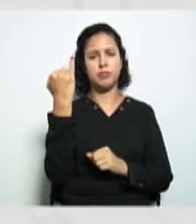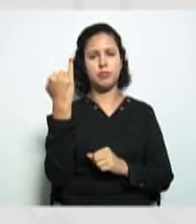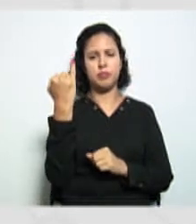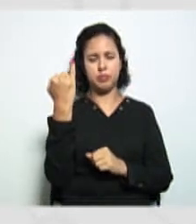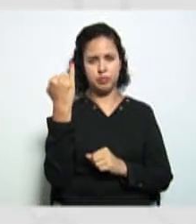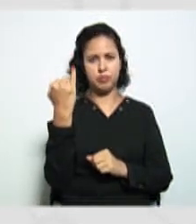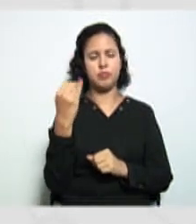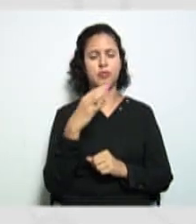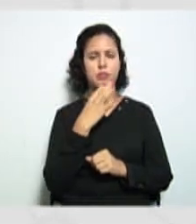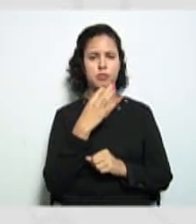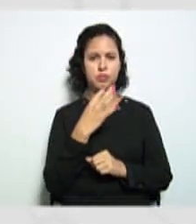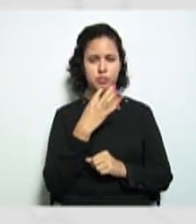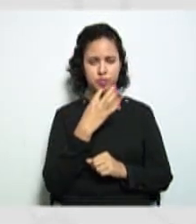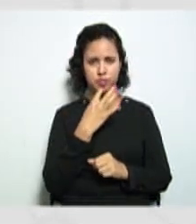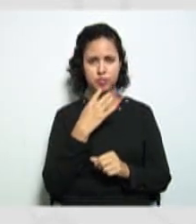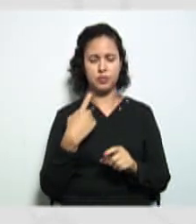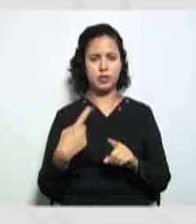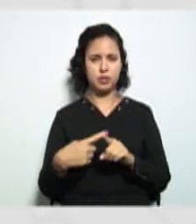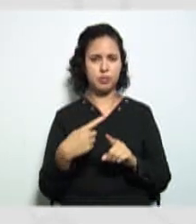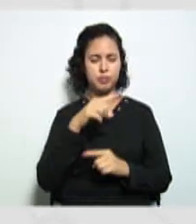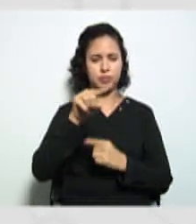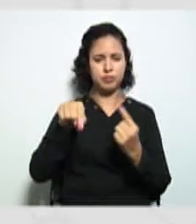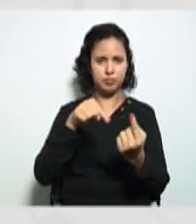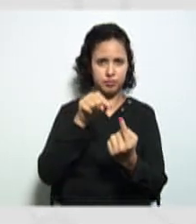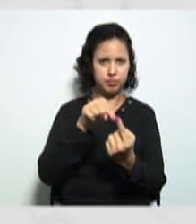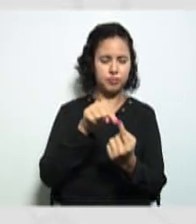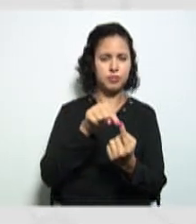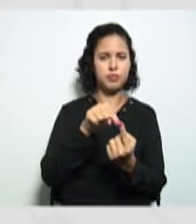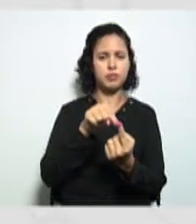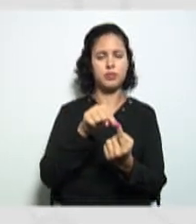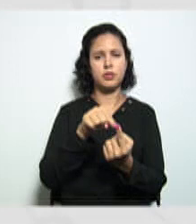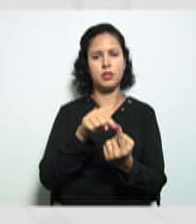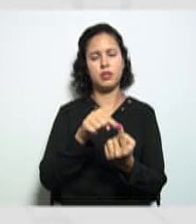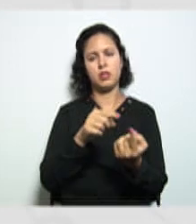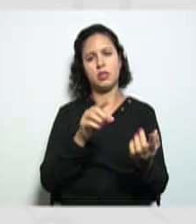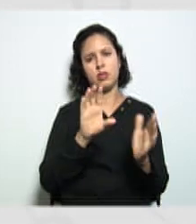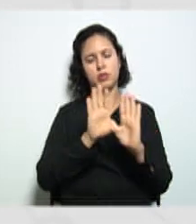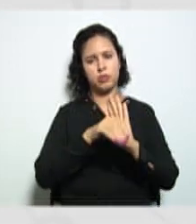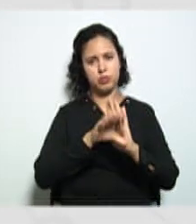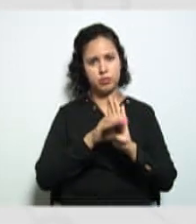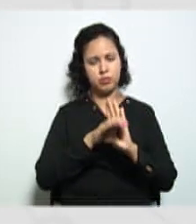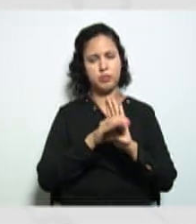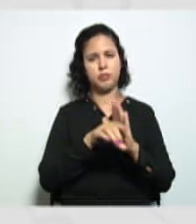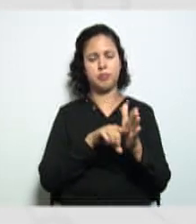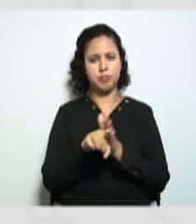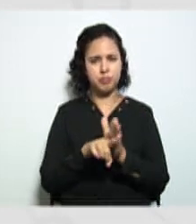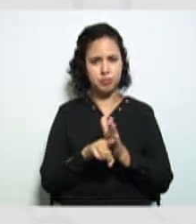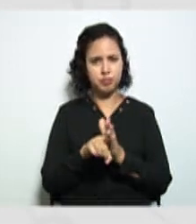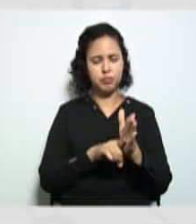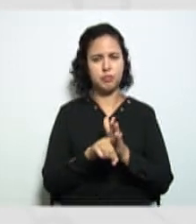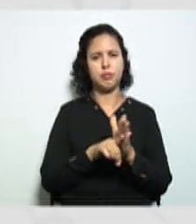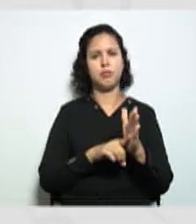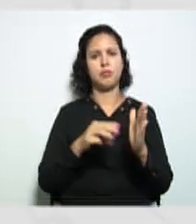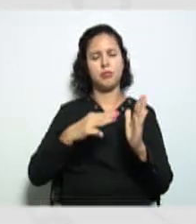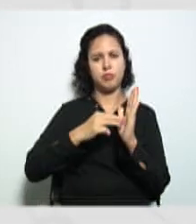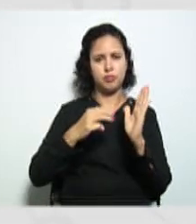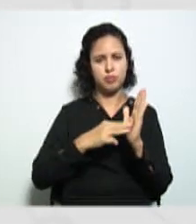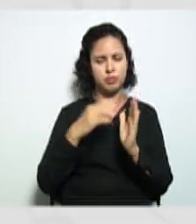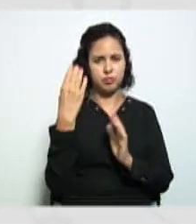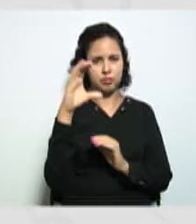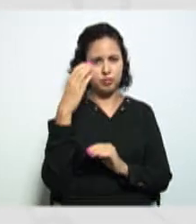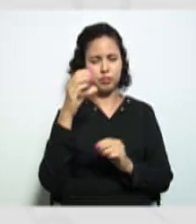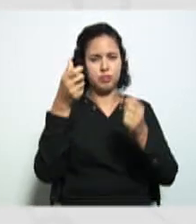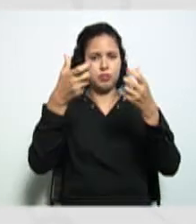poder conhecer. Ainda nos nossos objetivos. Conceituar pesquisa e métodos científicos e explicar